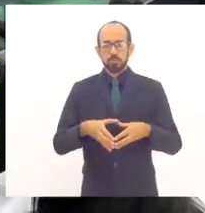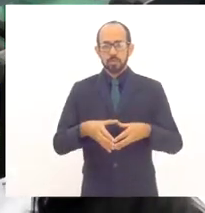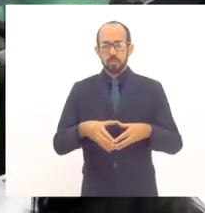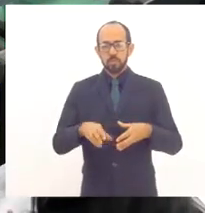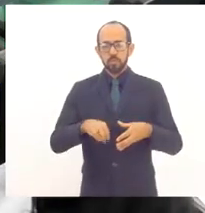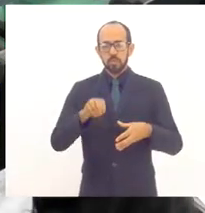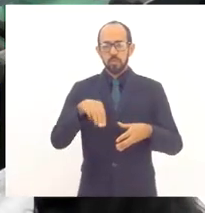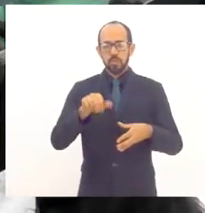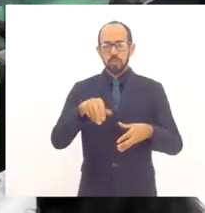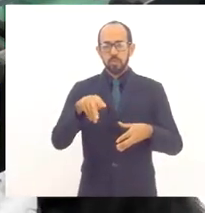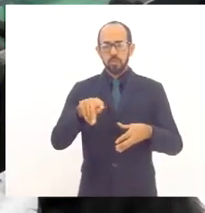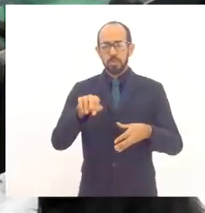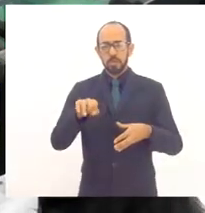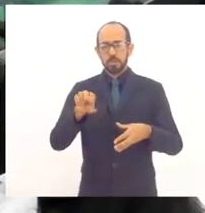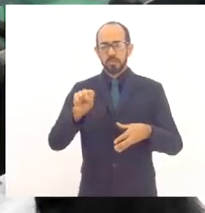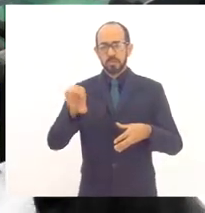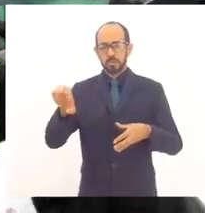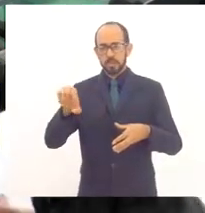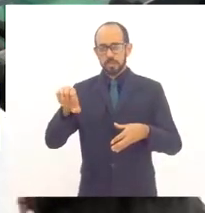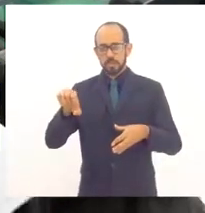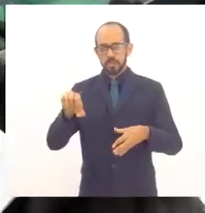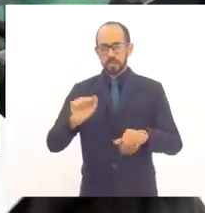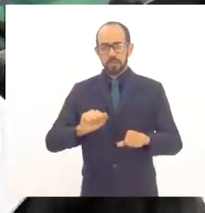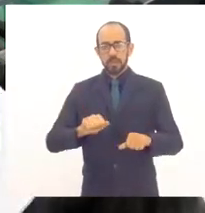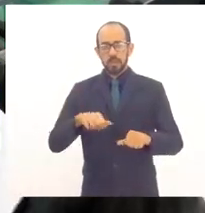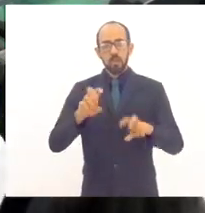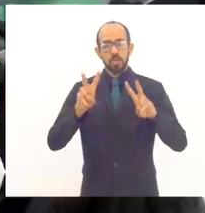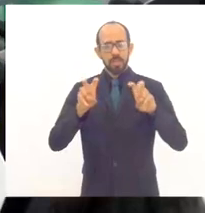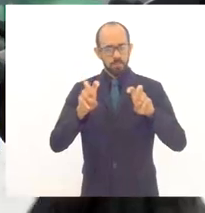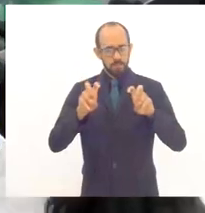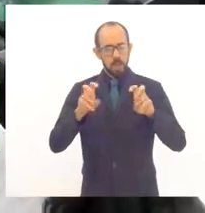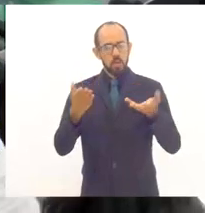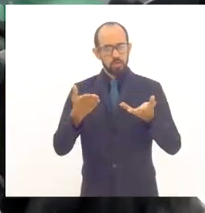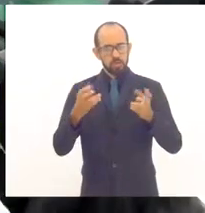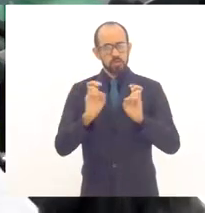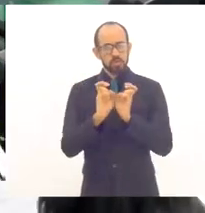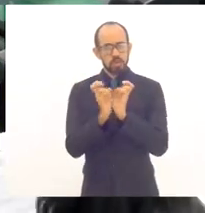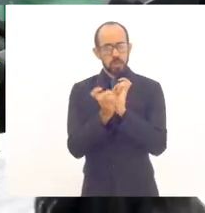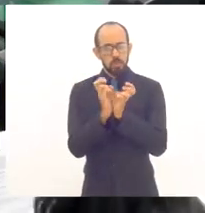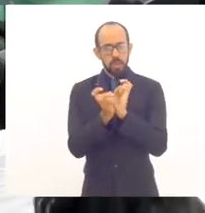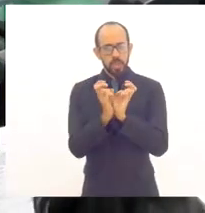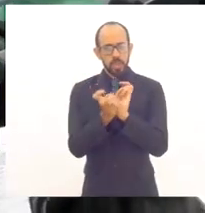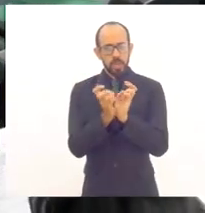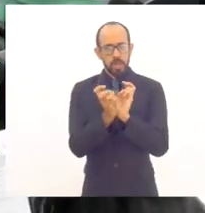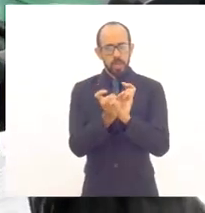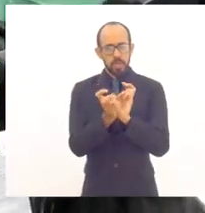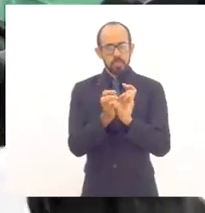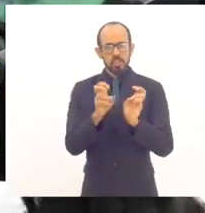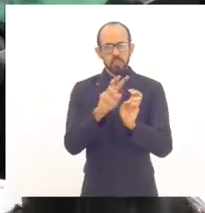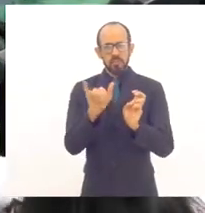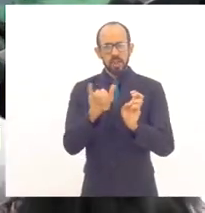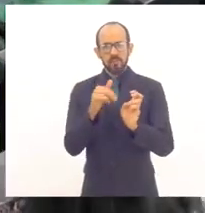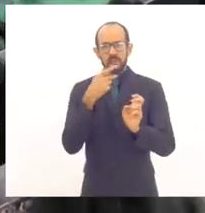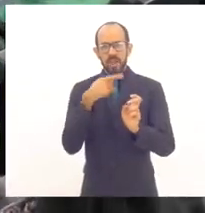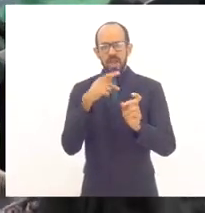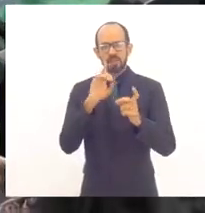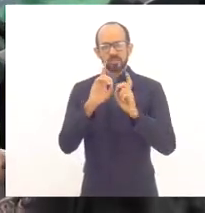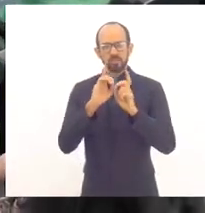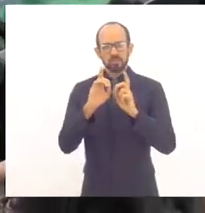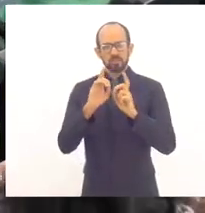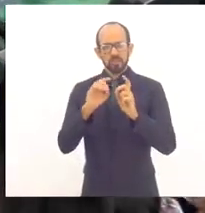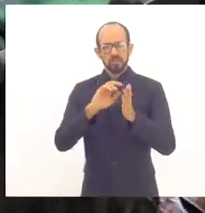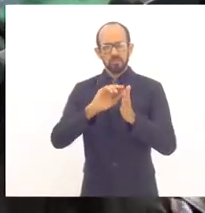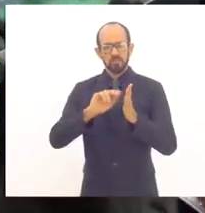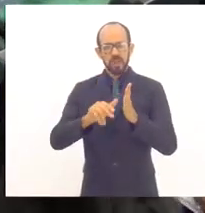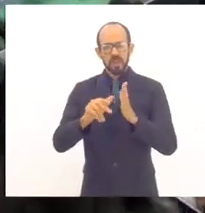Cumpra-se. O nosso tema de hoje é a capoeira. Vamos discutir várias coisas, um projeto de lei que